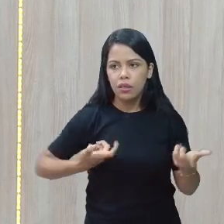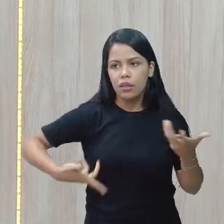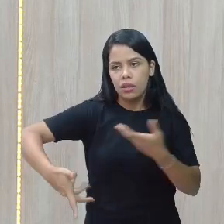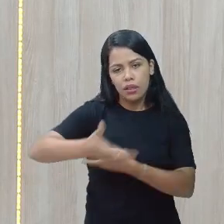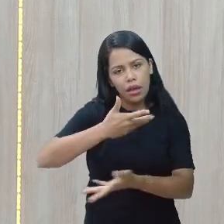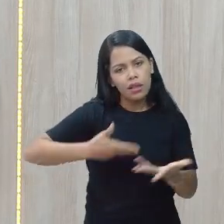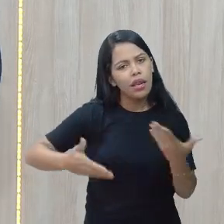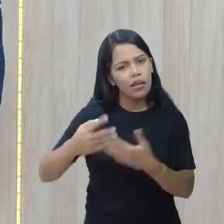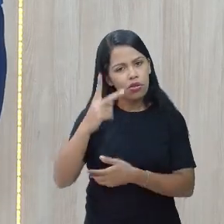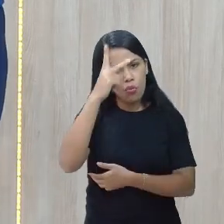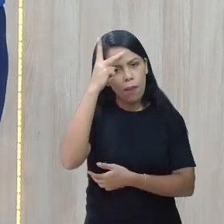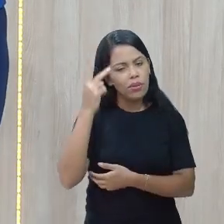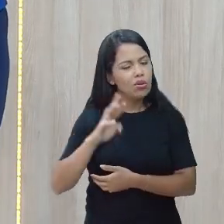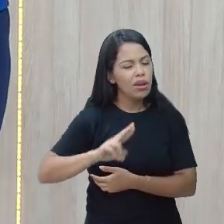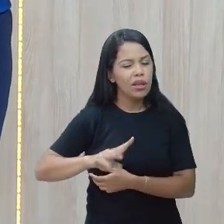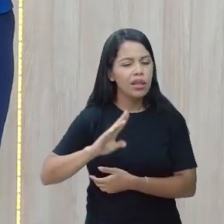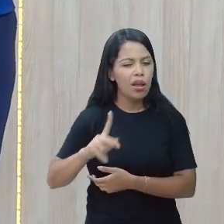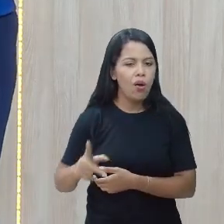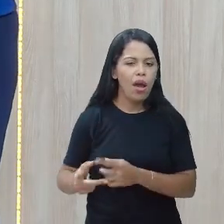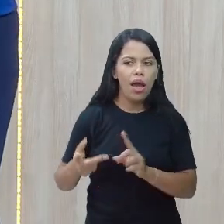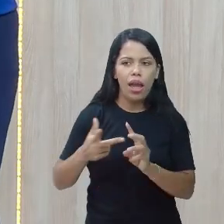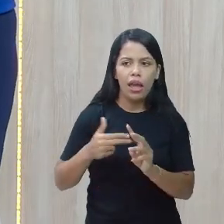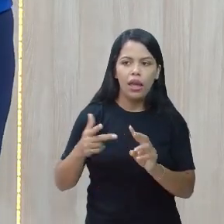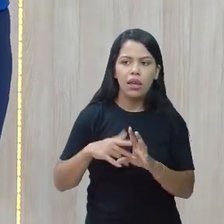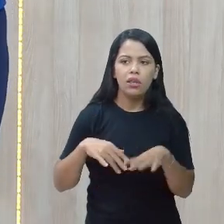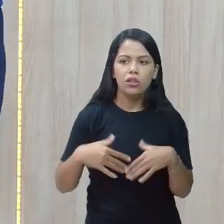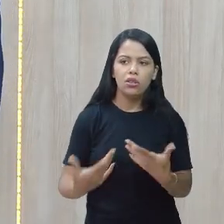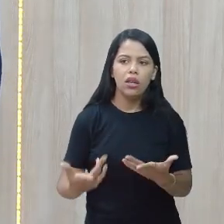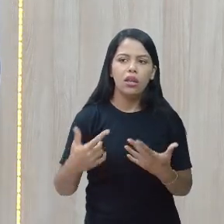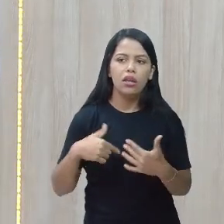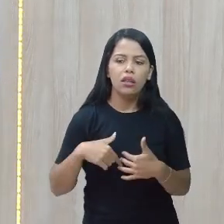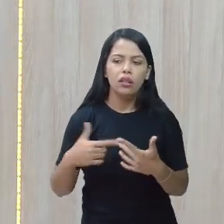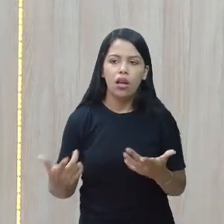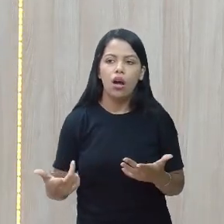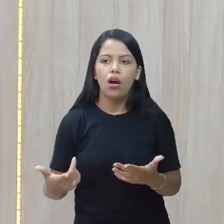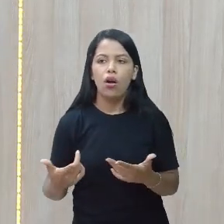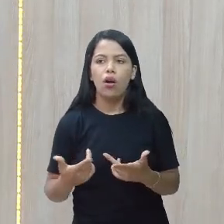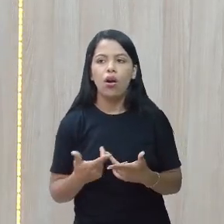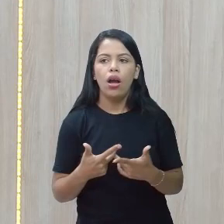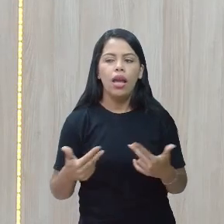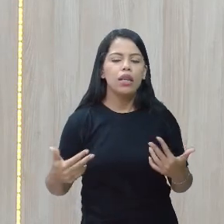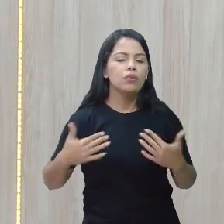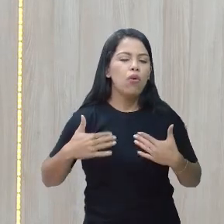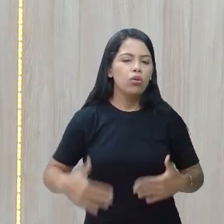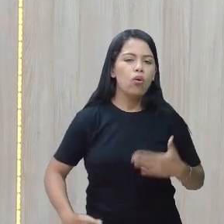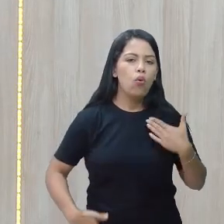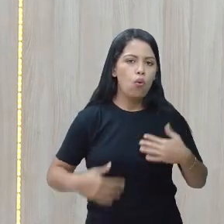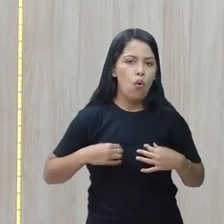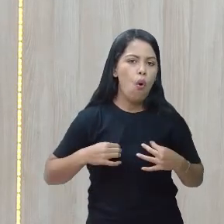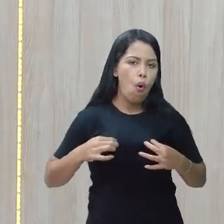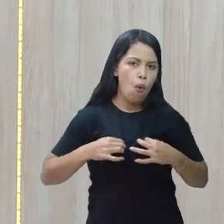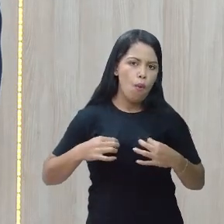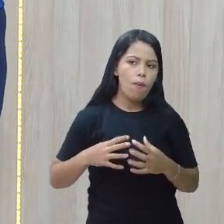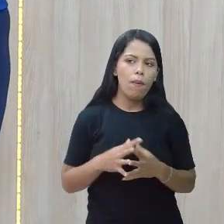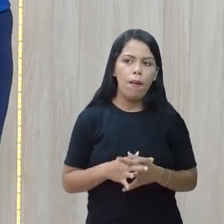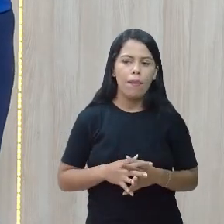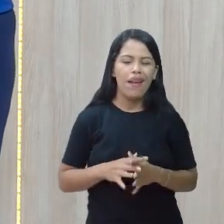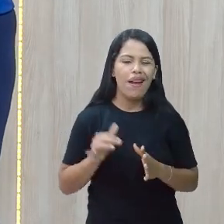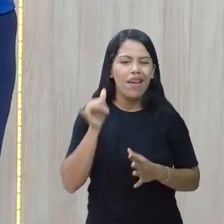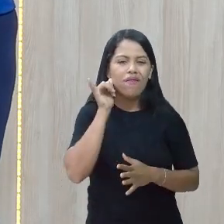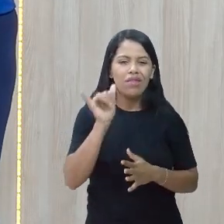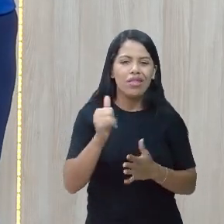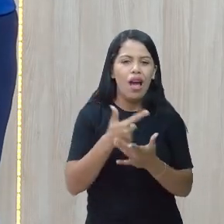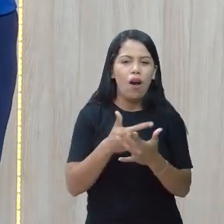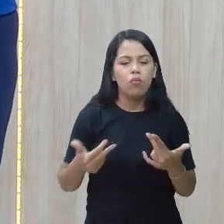não índias, né, e aí eles se vestem, até para evitar algum tipo de constrangimento. Né? Então, eles